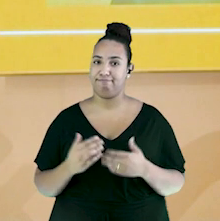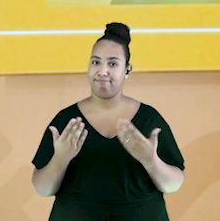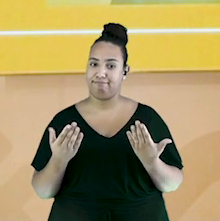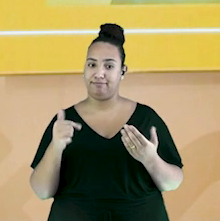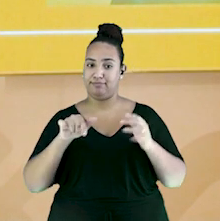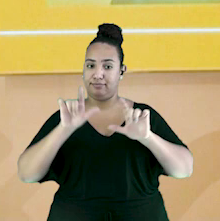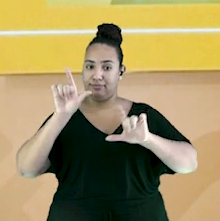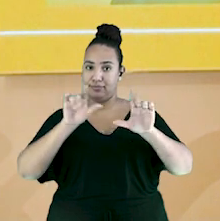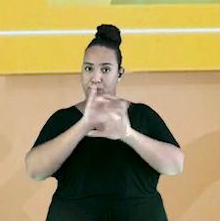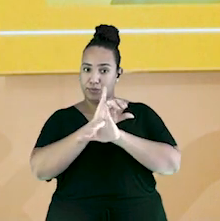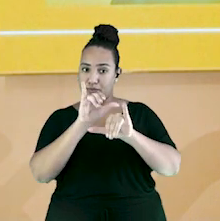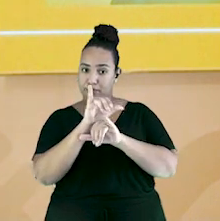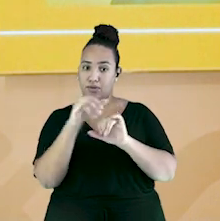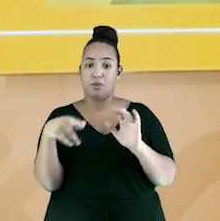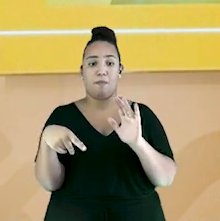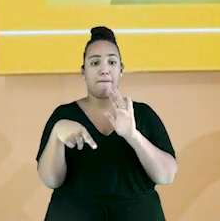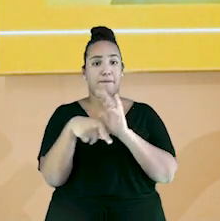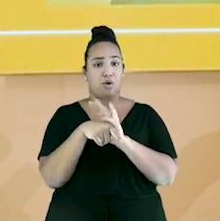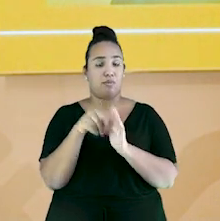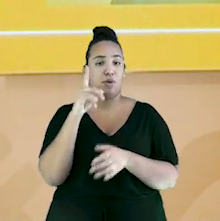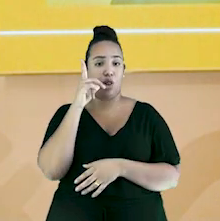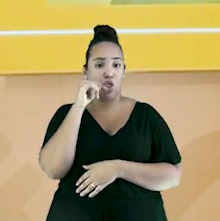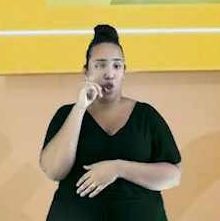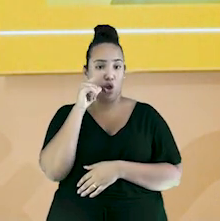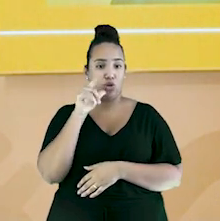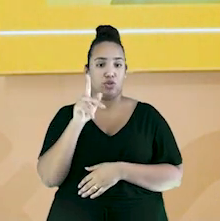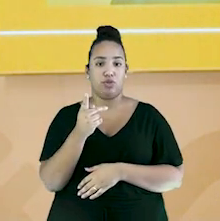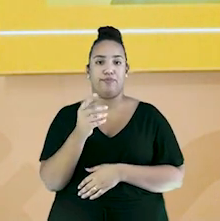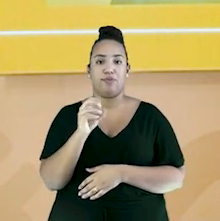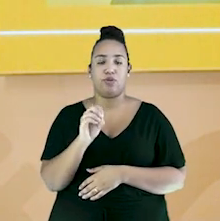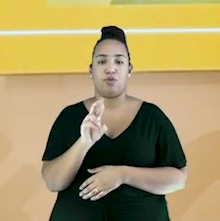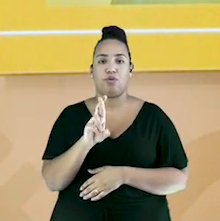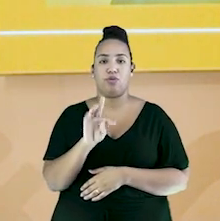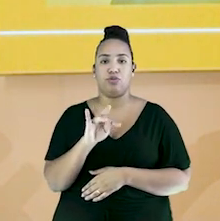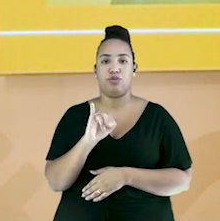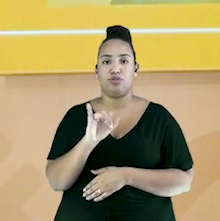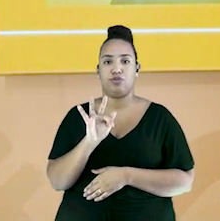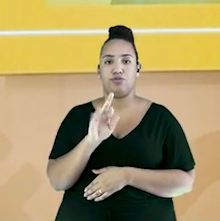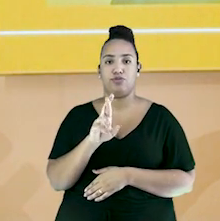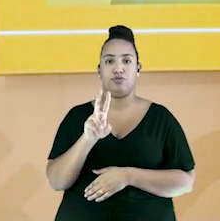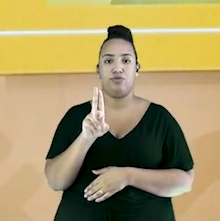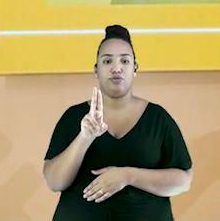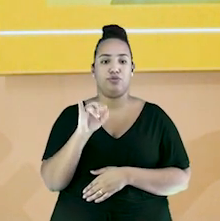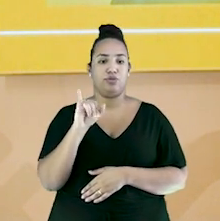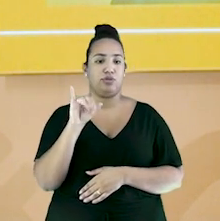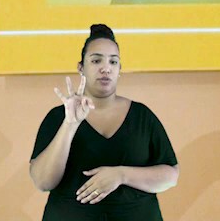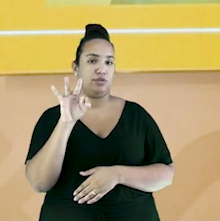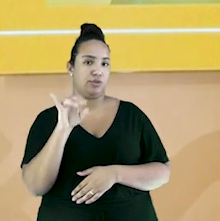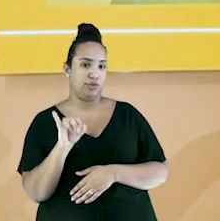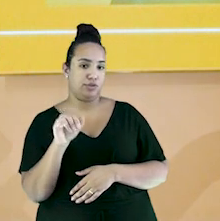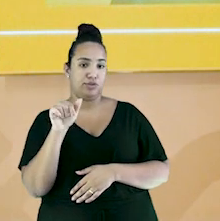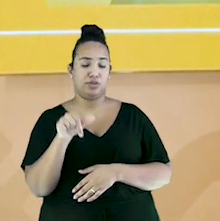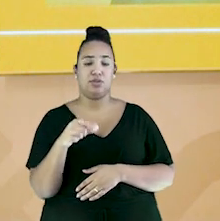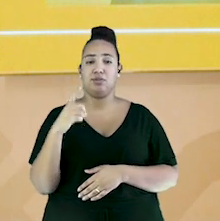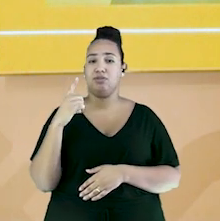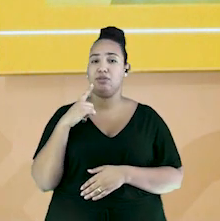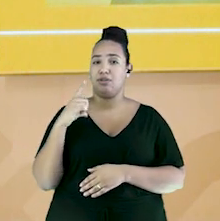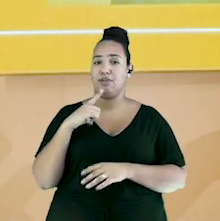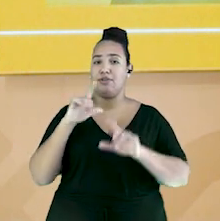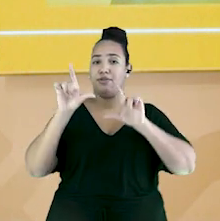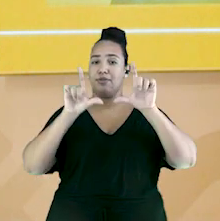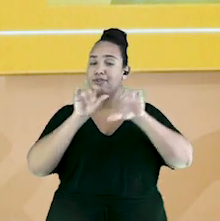Essa propaganda faz parte de uma campanha publicitária da rede de supermercados Hortifruti, a qual foram produzidas diversas